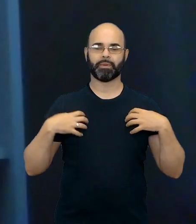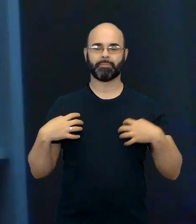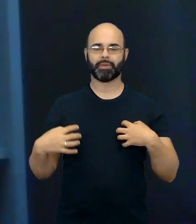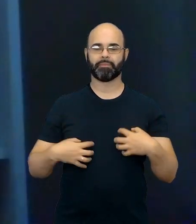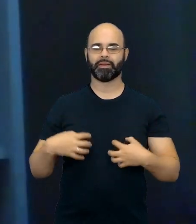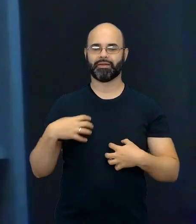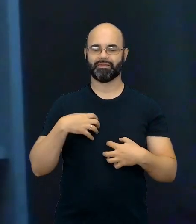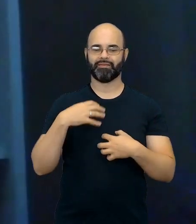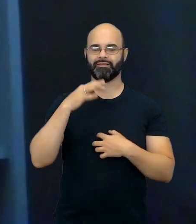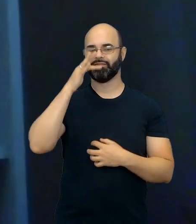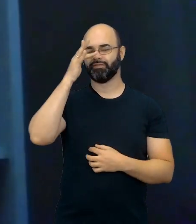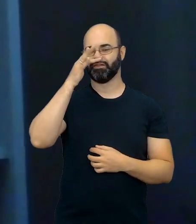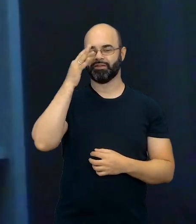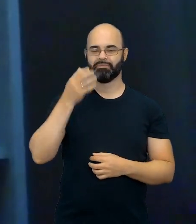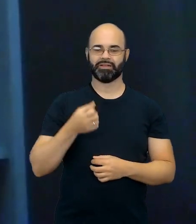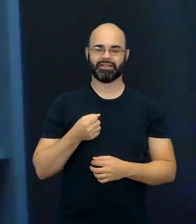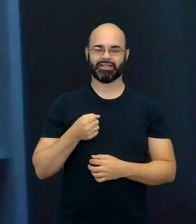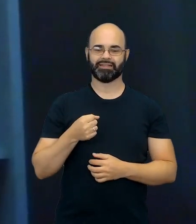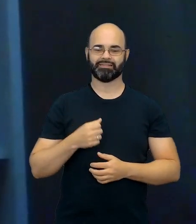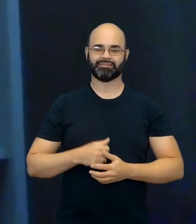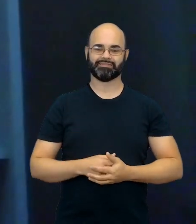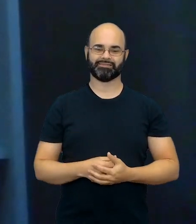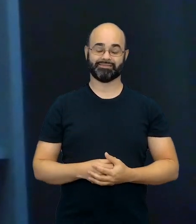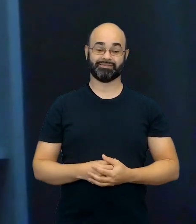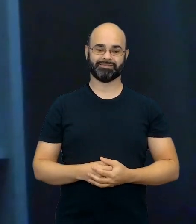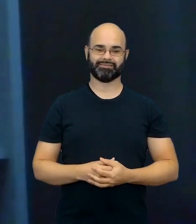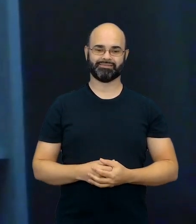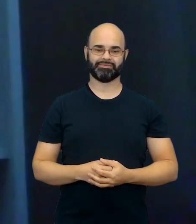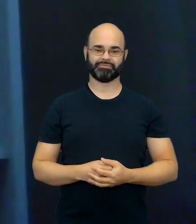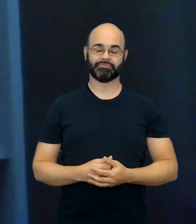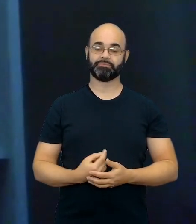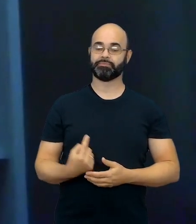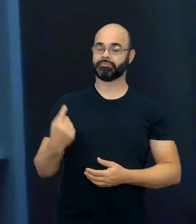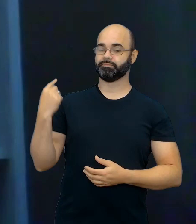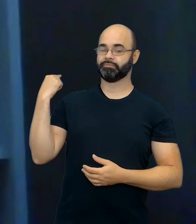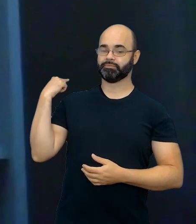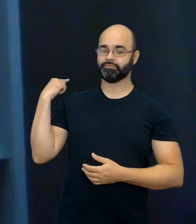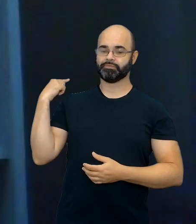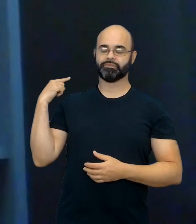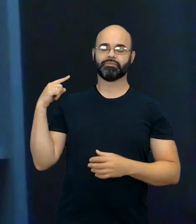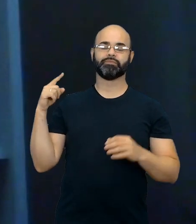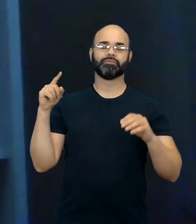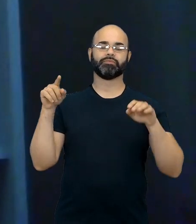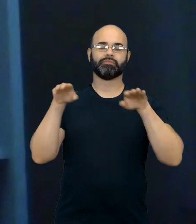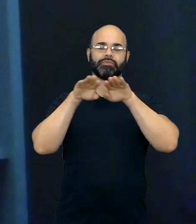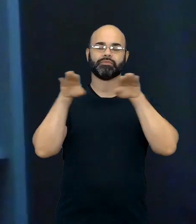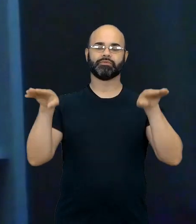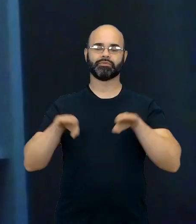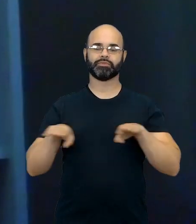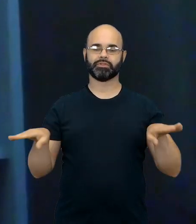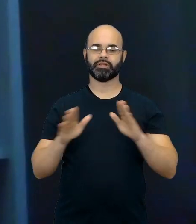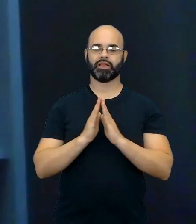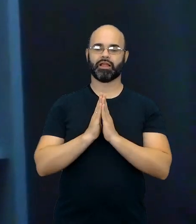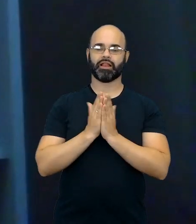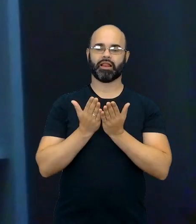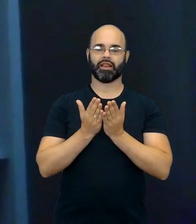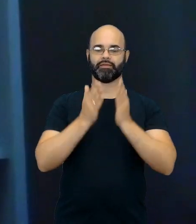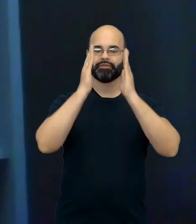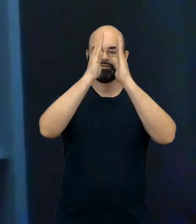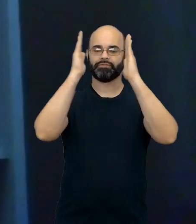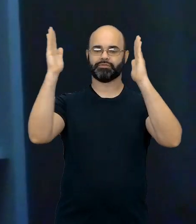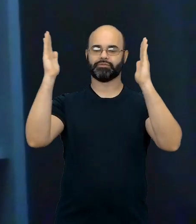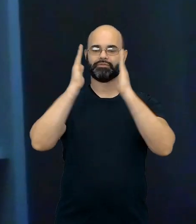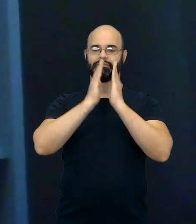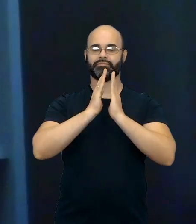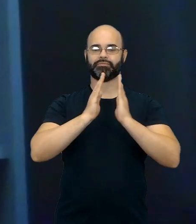Flores brancas na estampa. Atrás de mim há uma pequena estante, com livros e uma parede